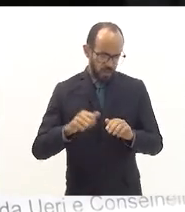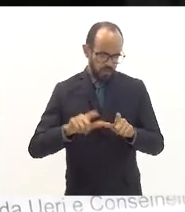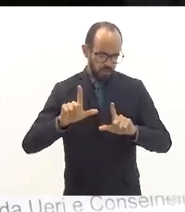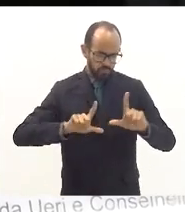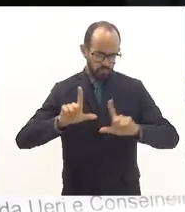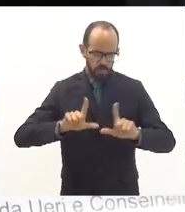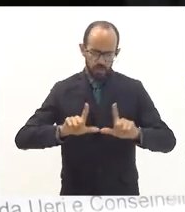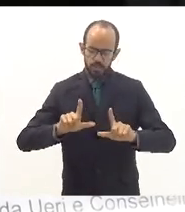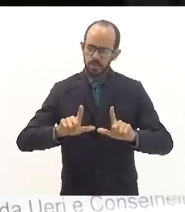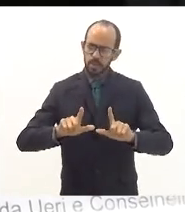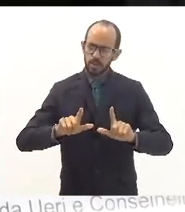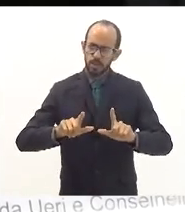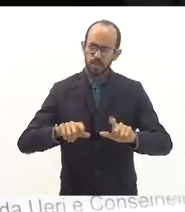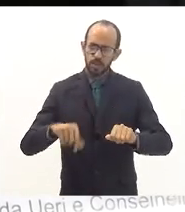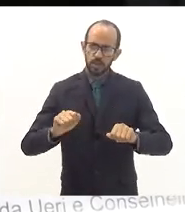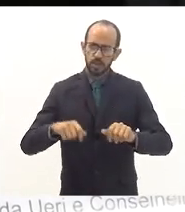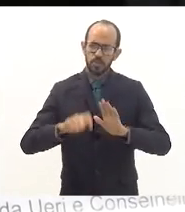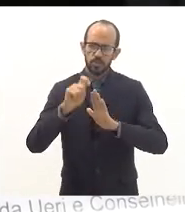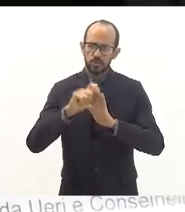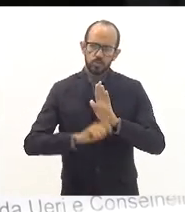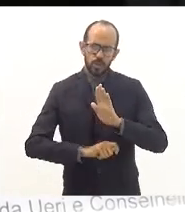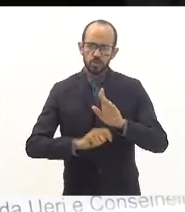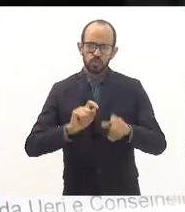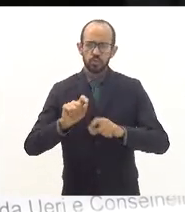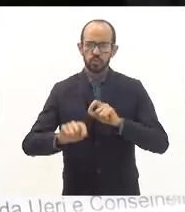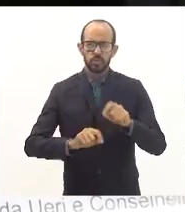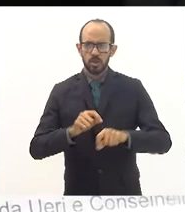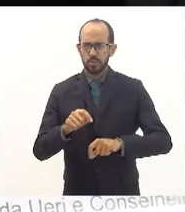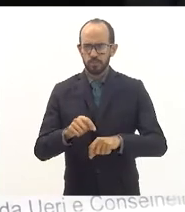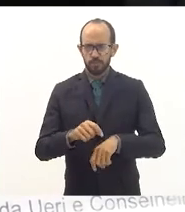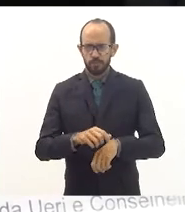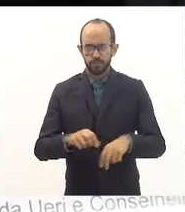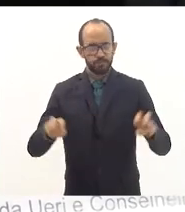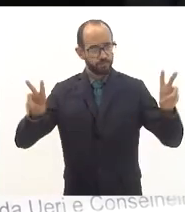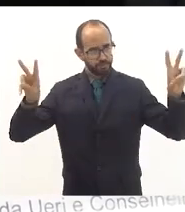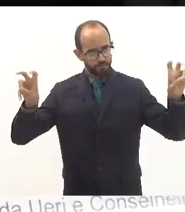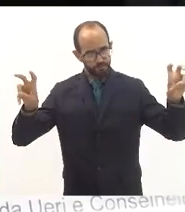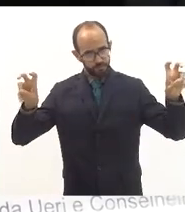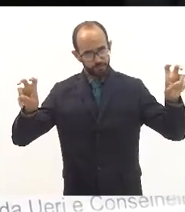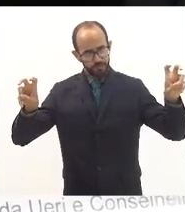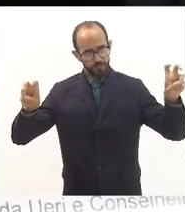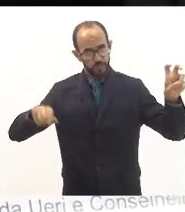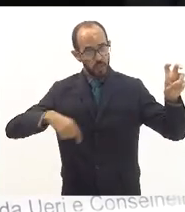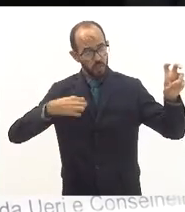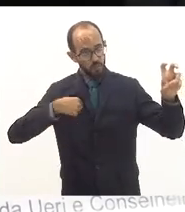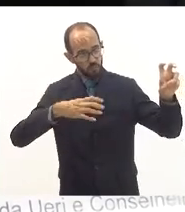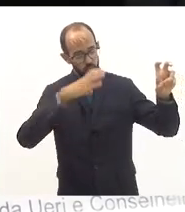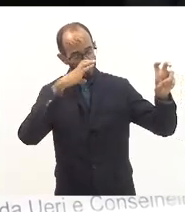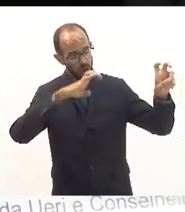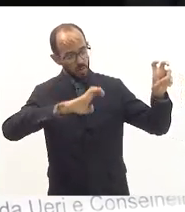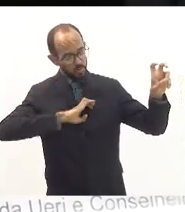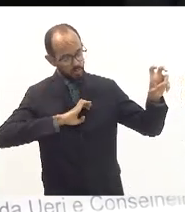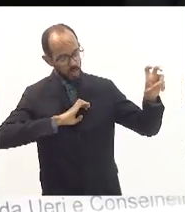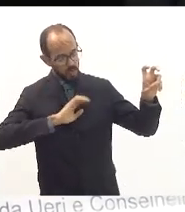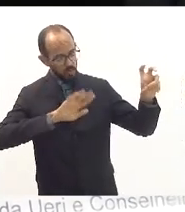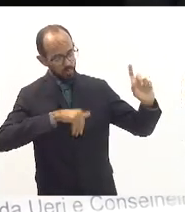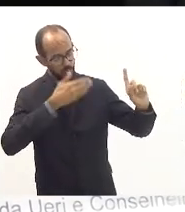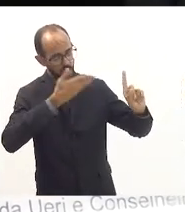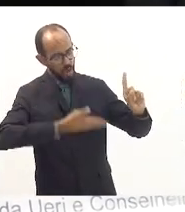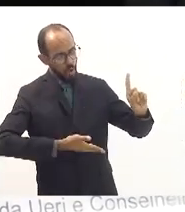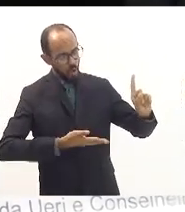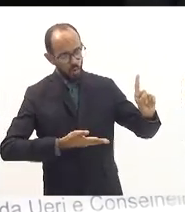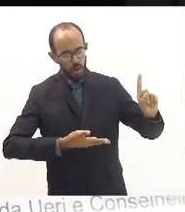ele saiu-se, então, com esse texto. Aspas. Fui acusado na minha honra e,